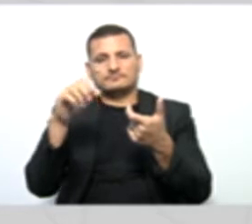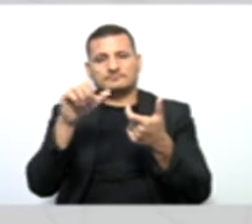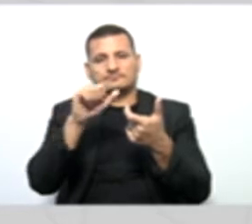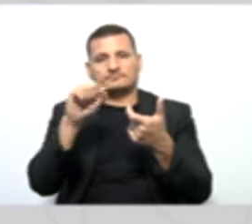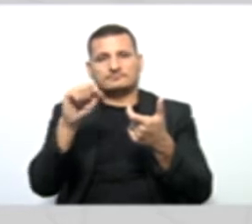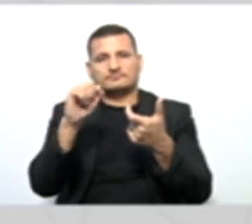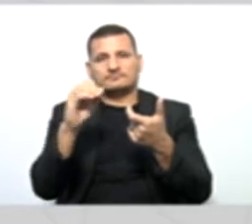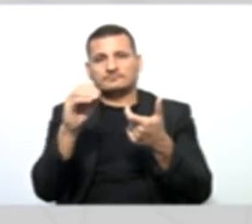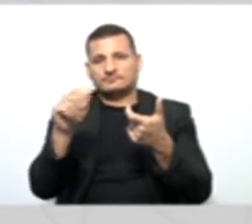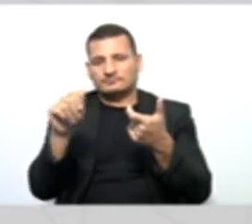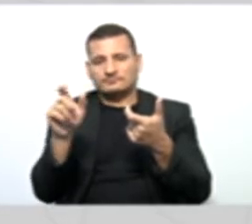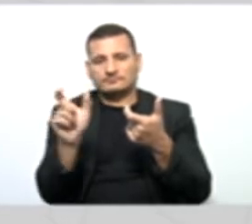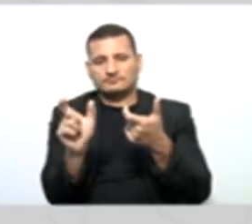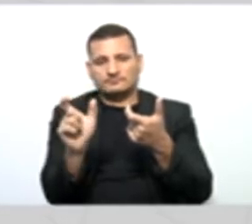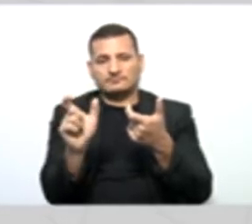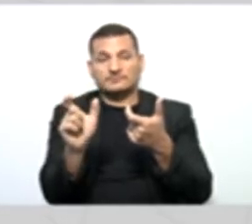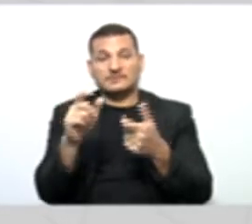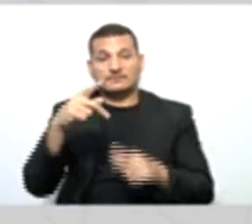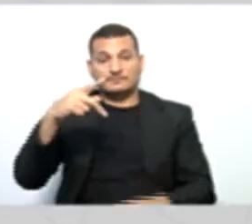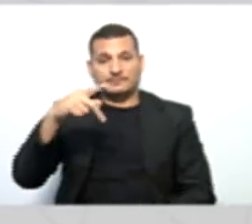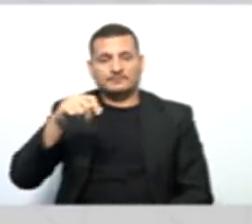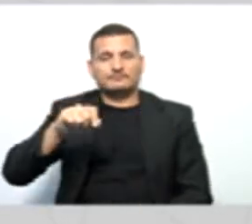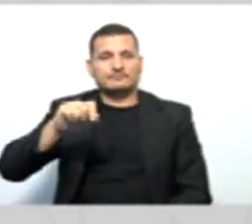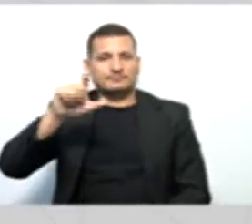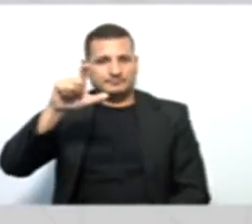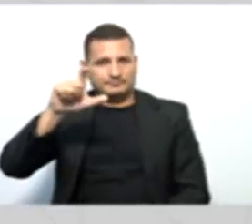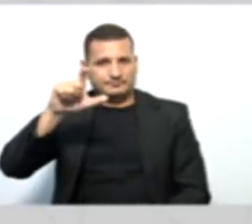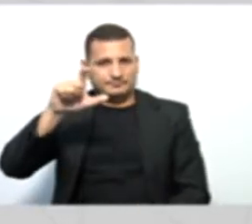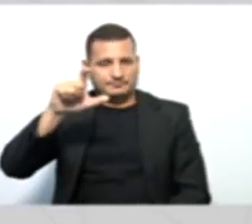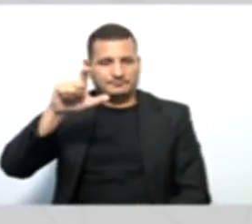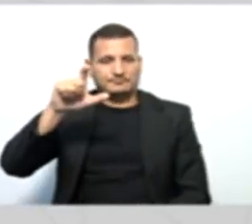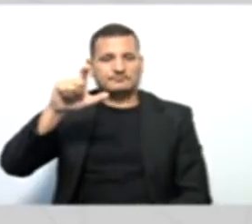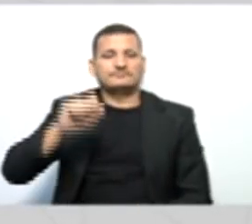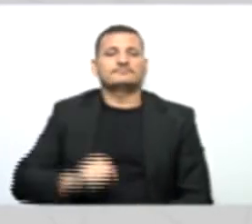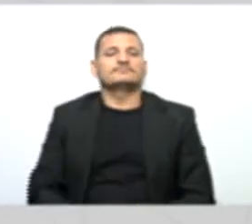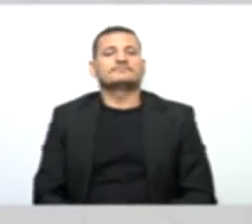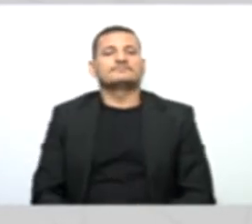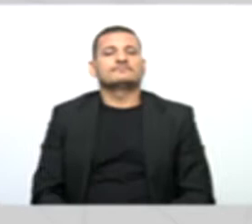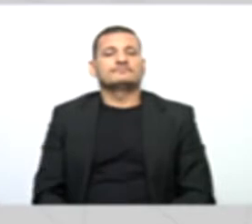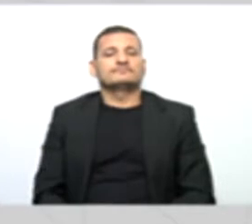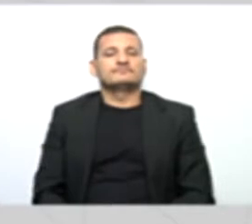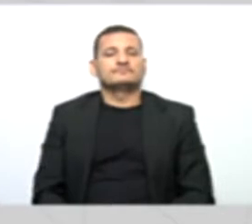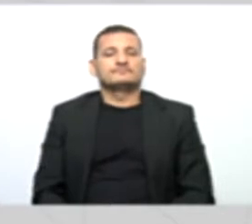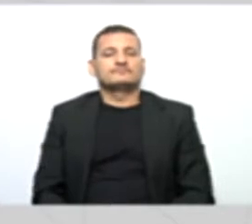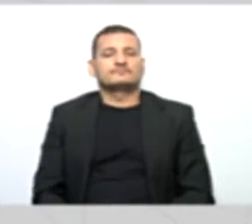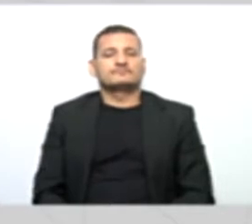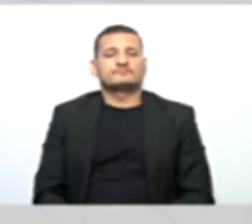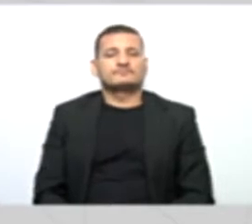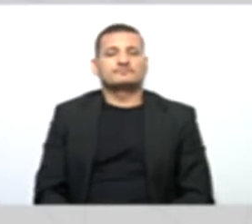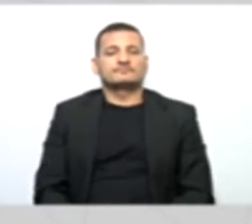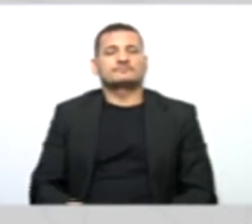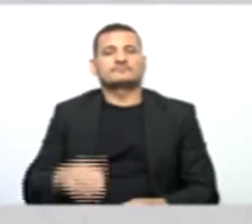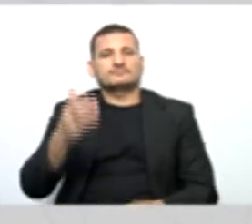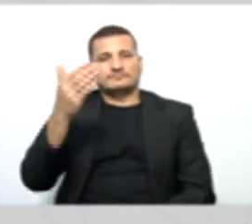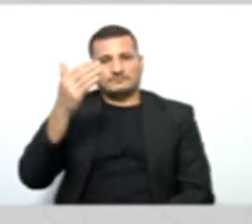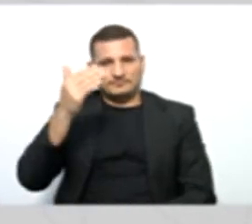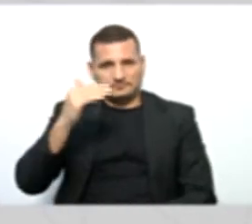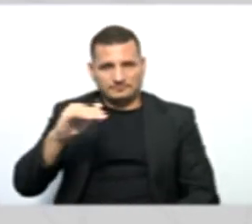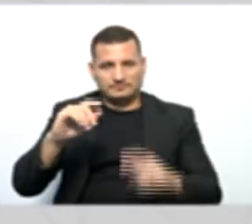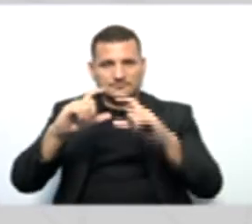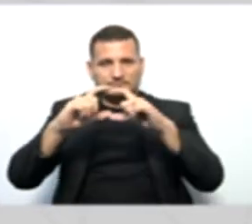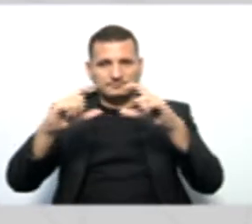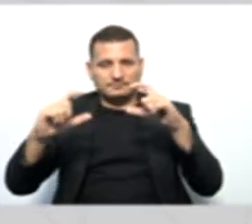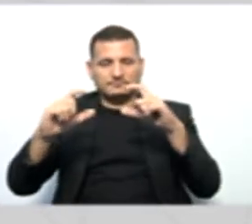que eu coloquei aqui, ó, com P maiúsculo. Daqui a pouco vocês vão entender o porquê. No segundo quadrante dividido aqui,